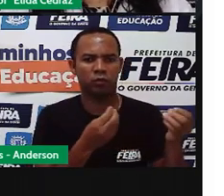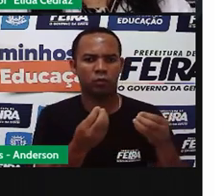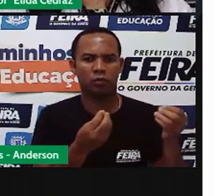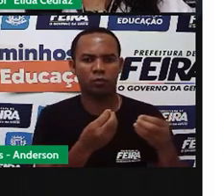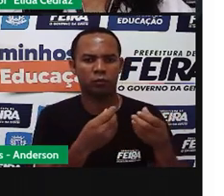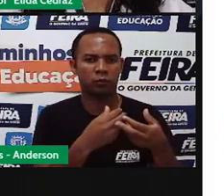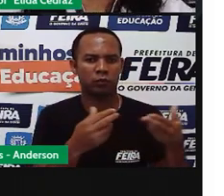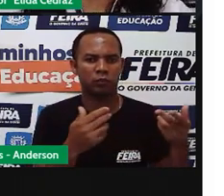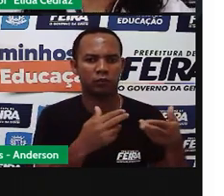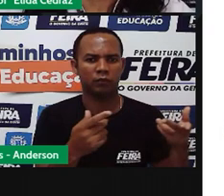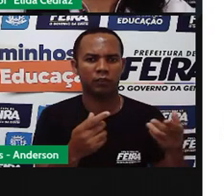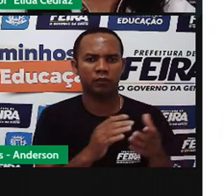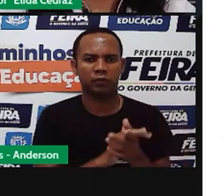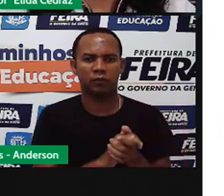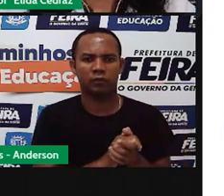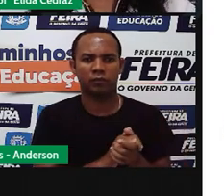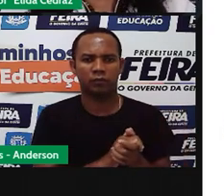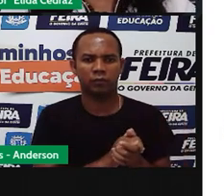muita coisa.